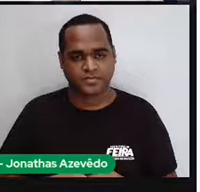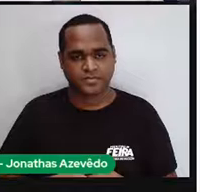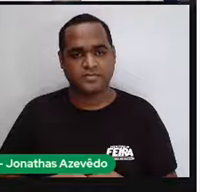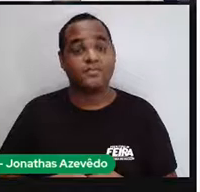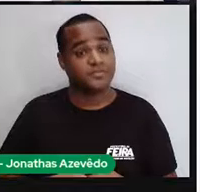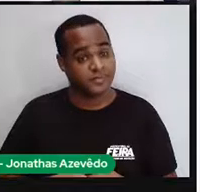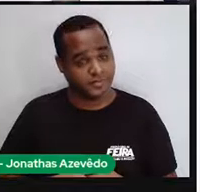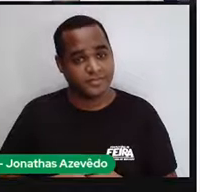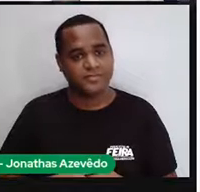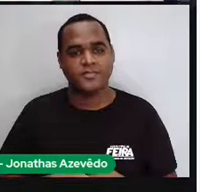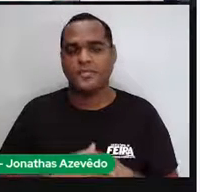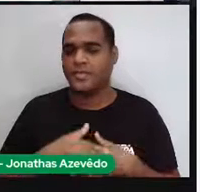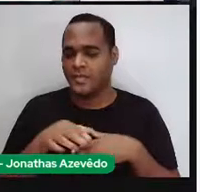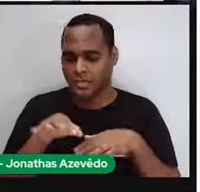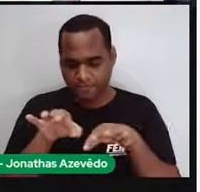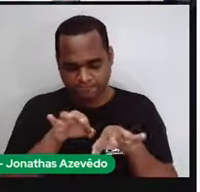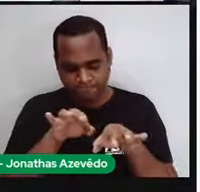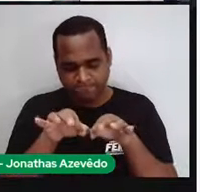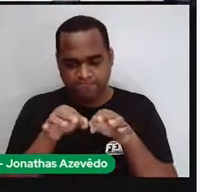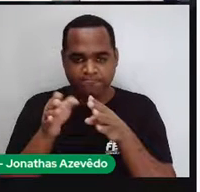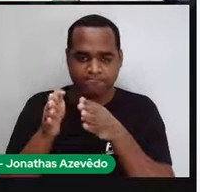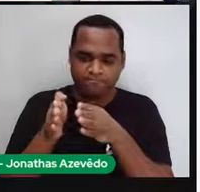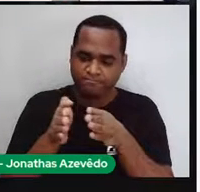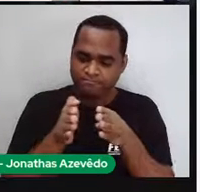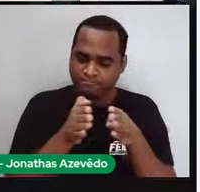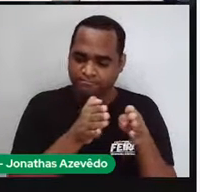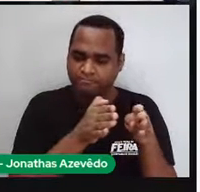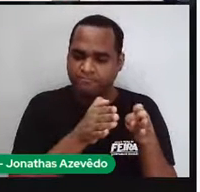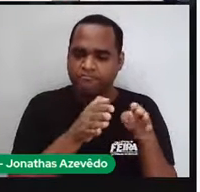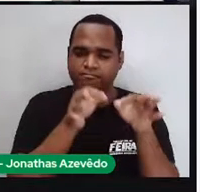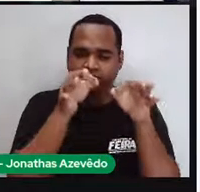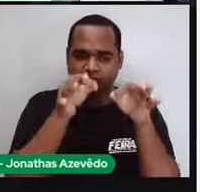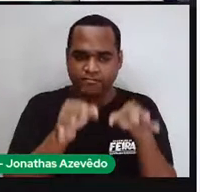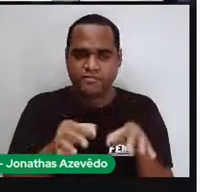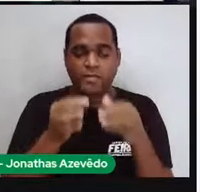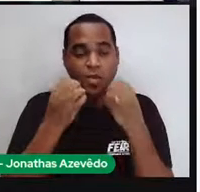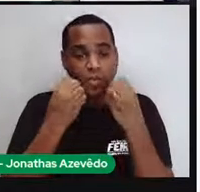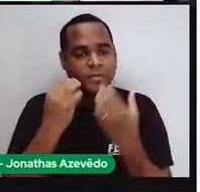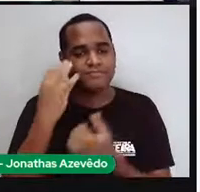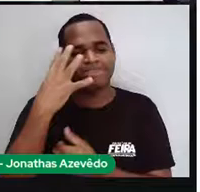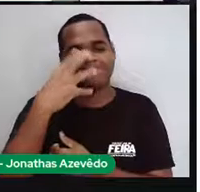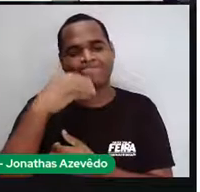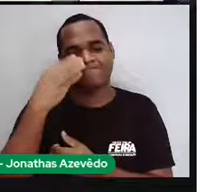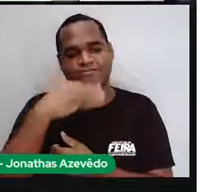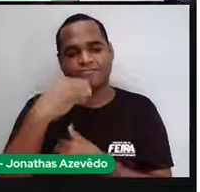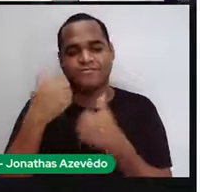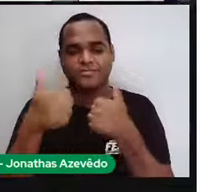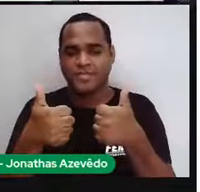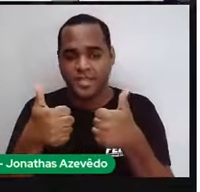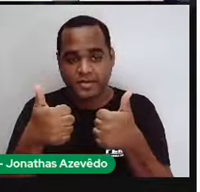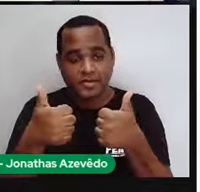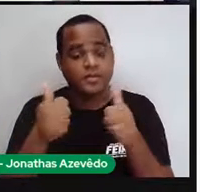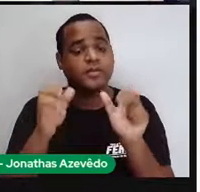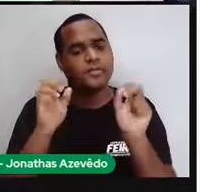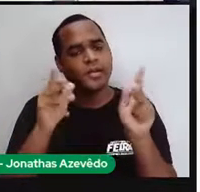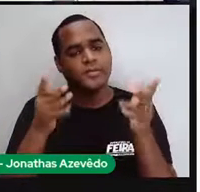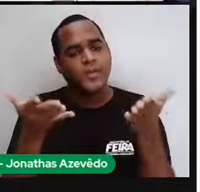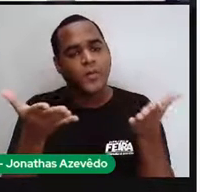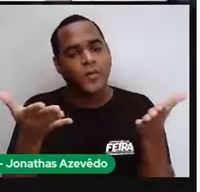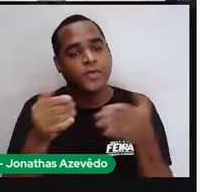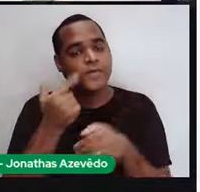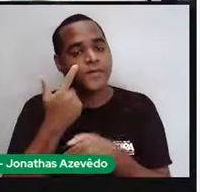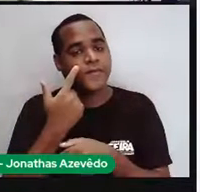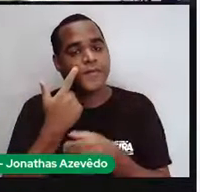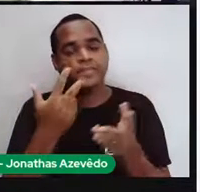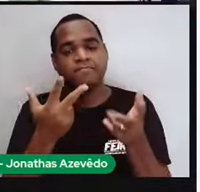e os a gente a gente consegue organizar isso para ficar tudo alinhadinho bonitinho tá Então veja que